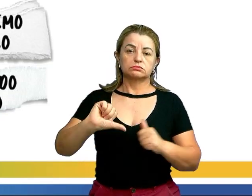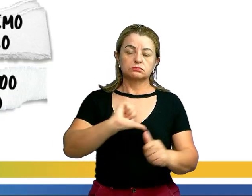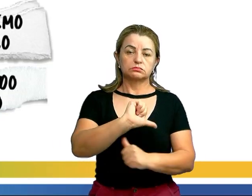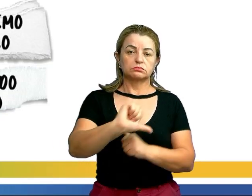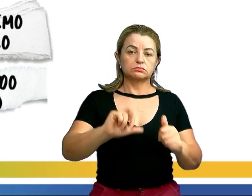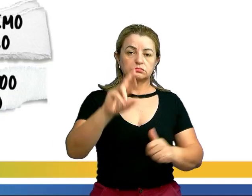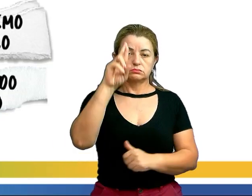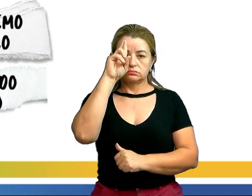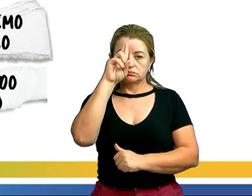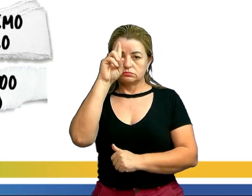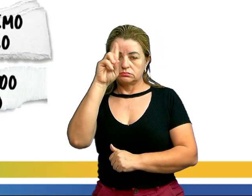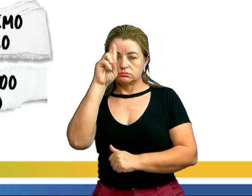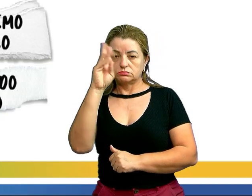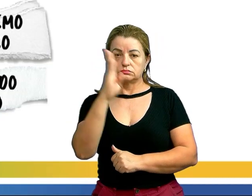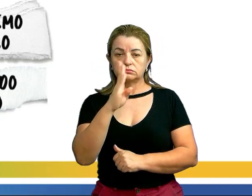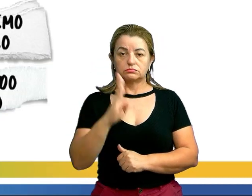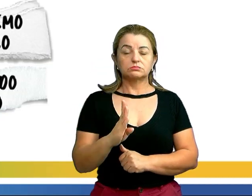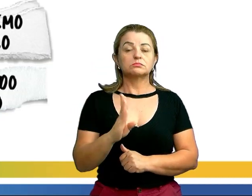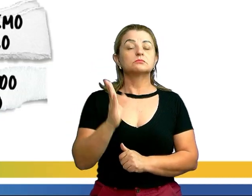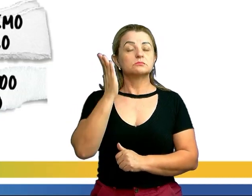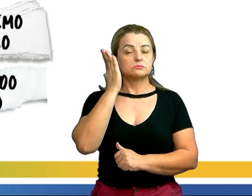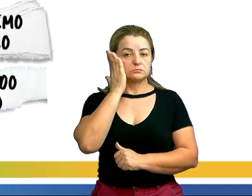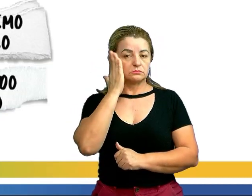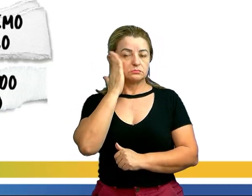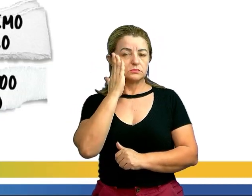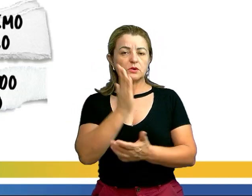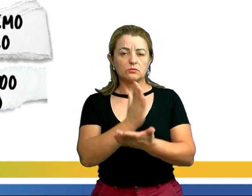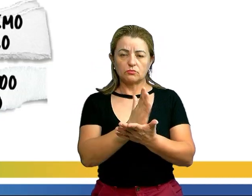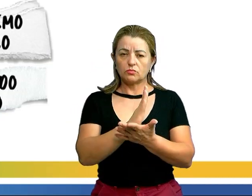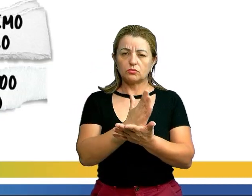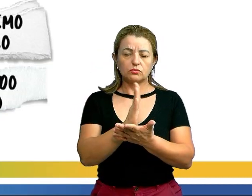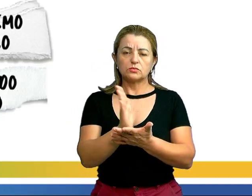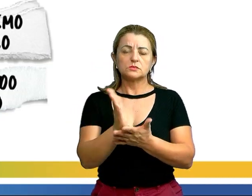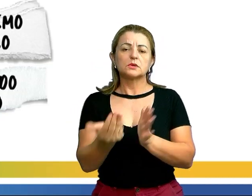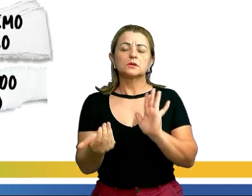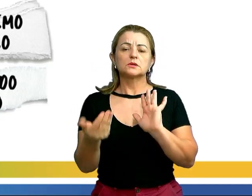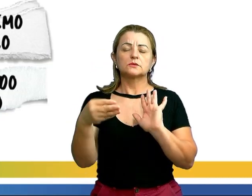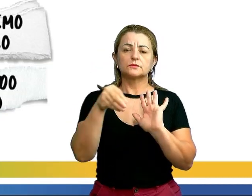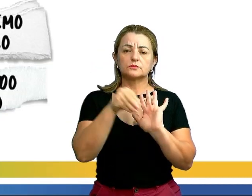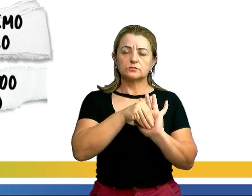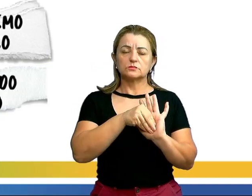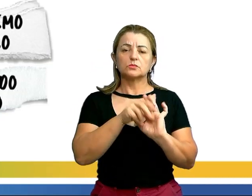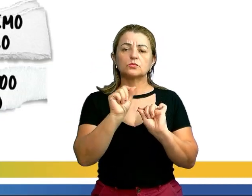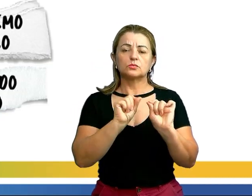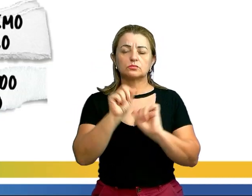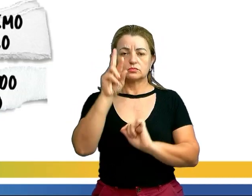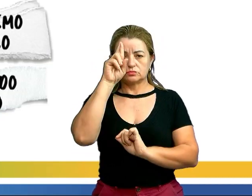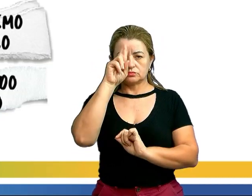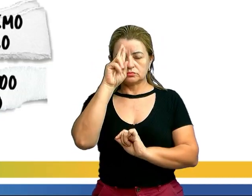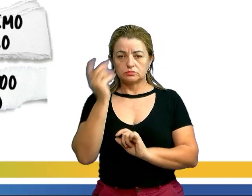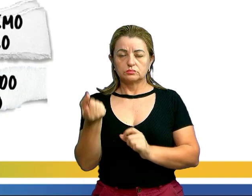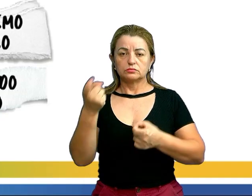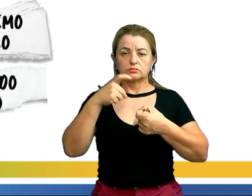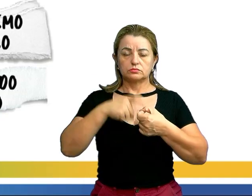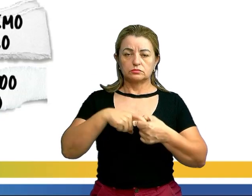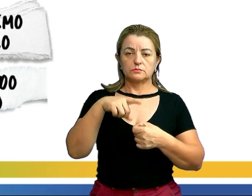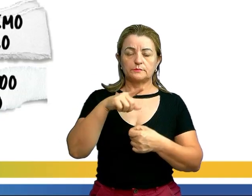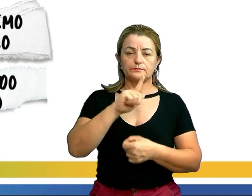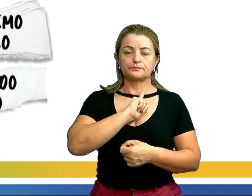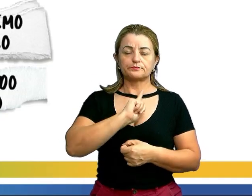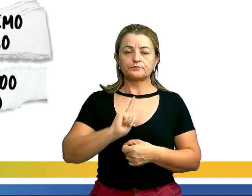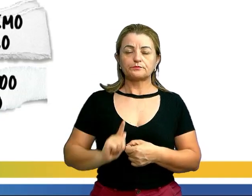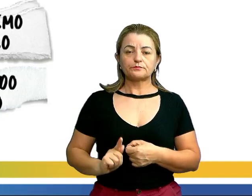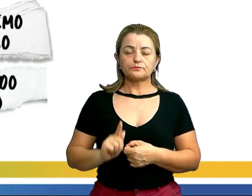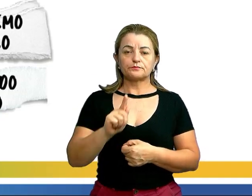nem no papel, como a gente sabe. E também teve o retorno do Getúlio Vargas, né, o governo, o grande